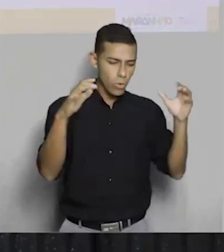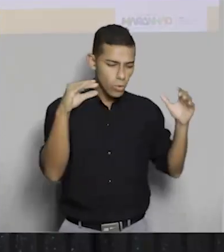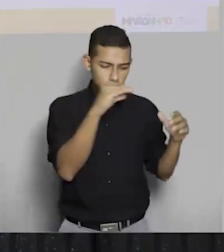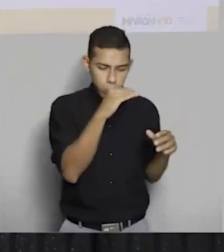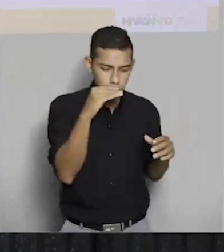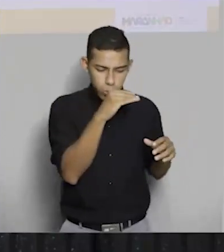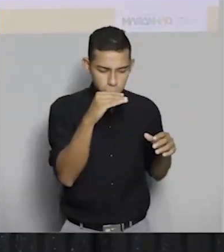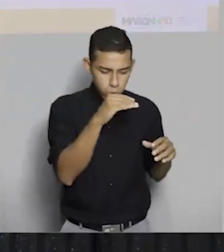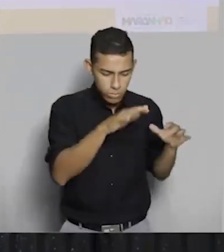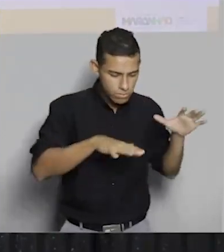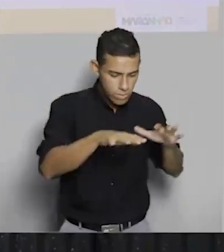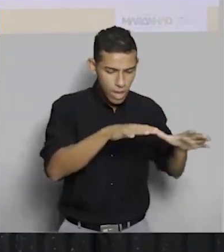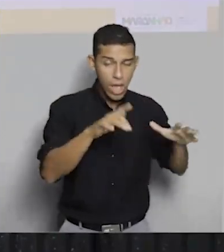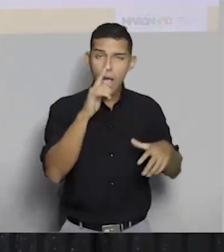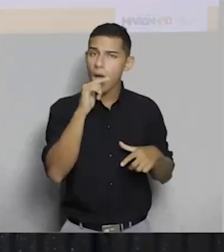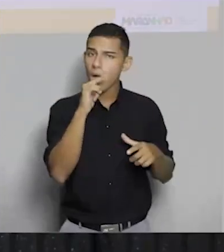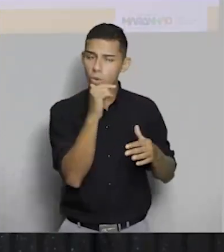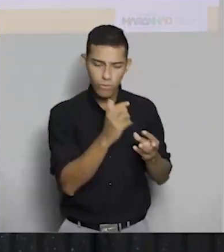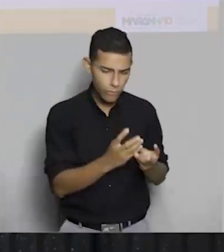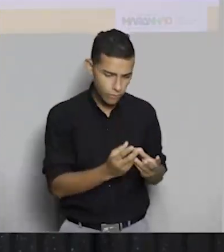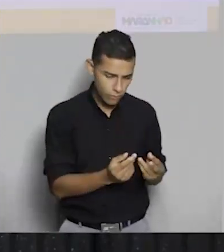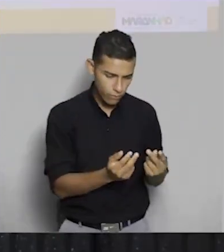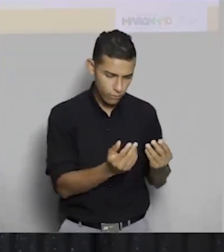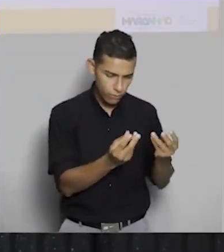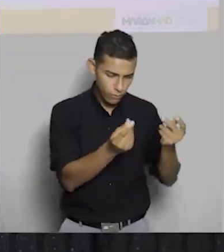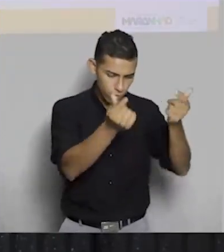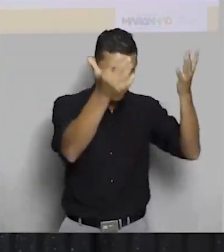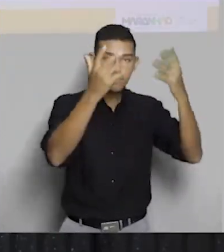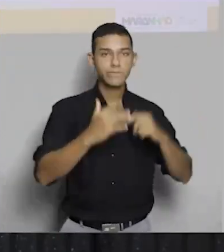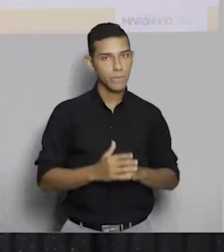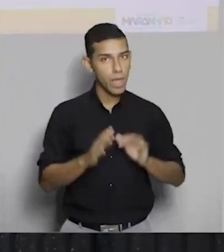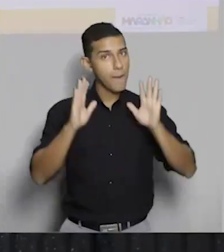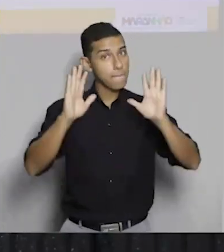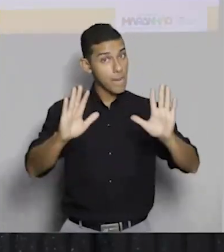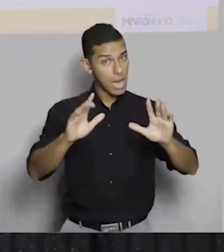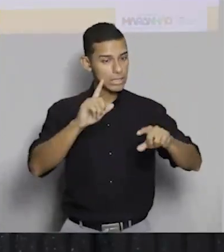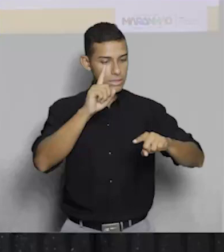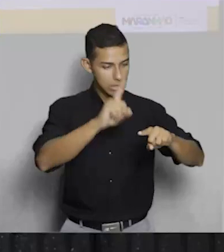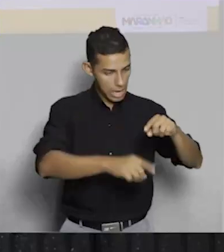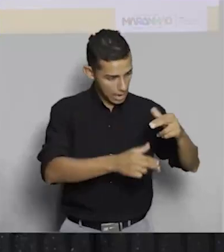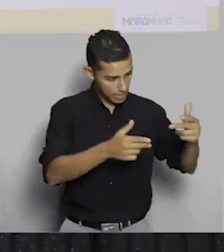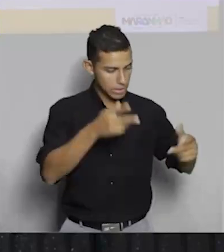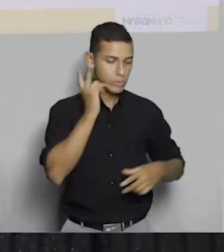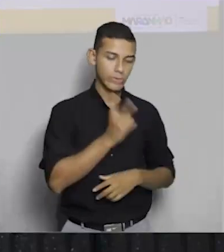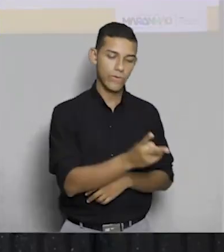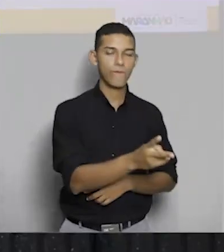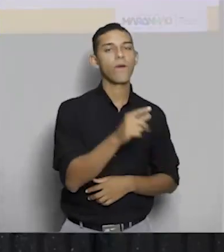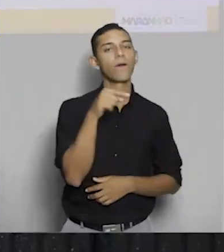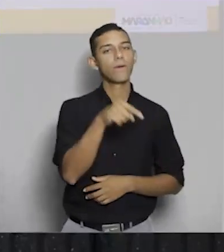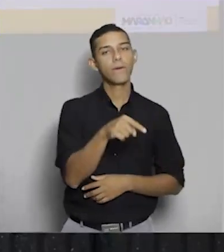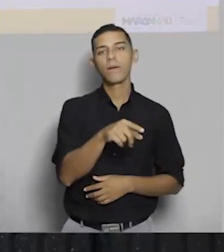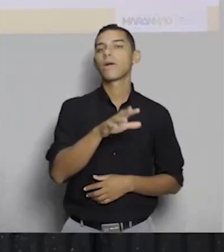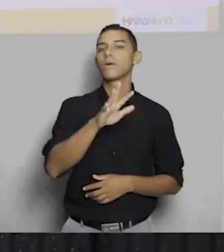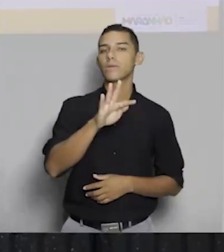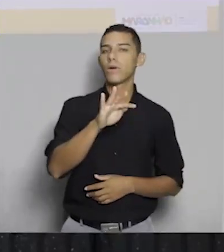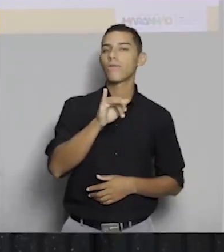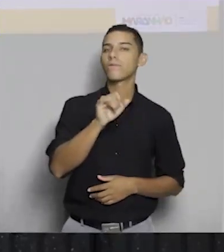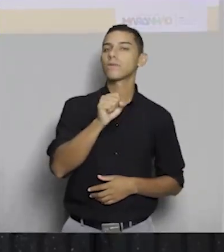e essa água irá evaporar. Mas a matéria vai continuar sendo a